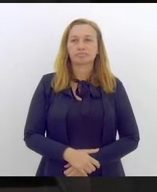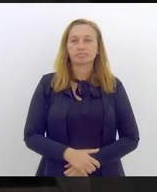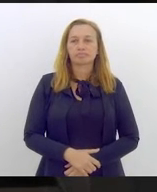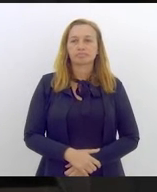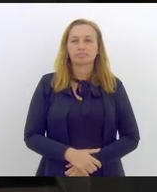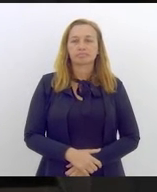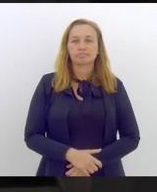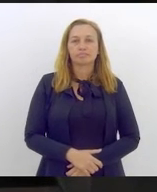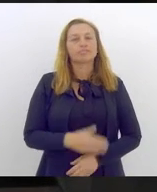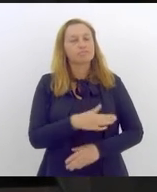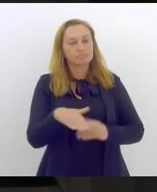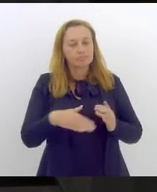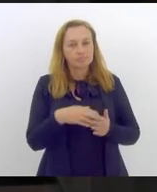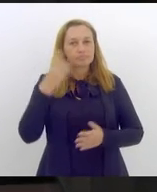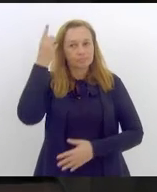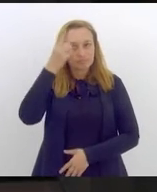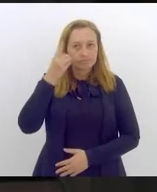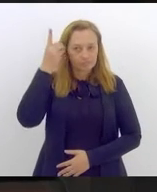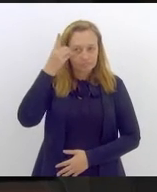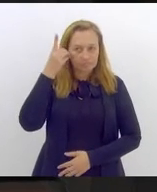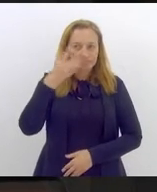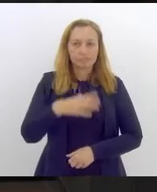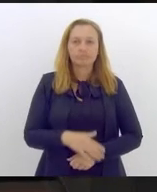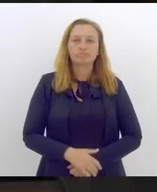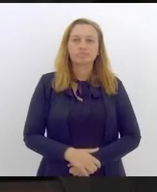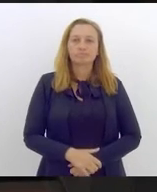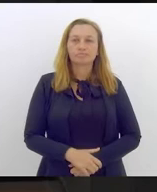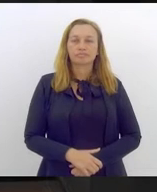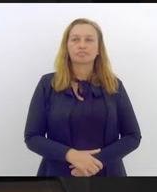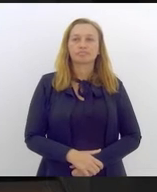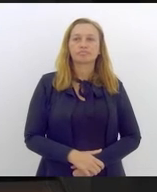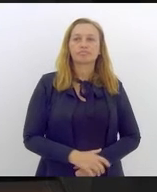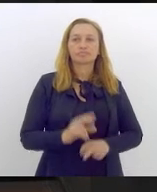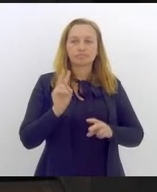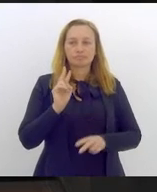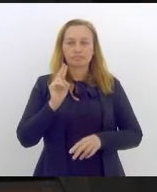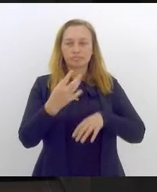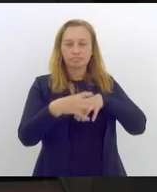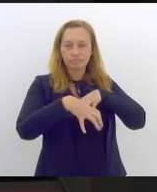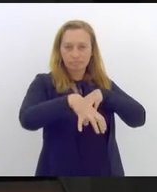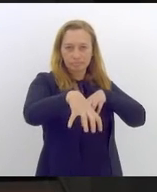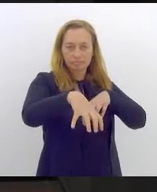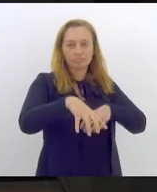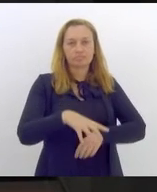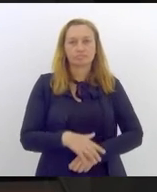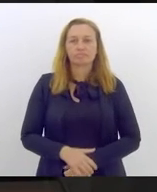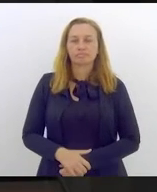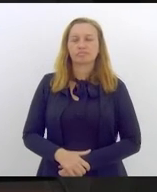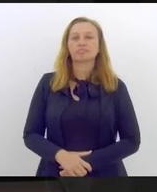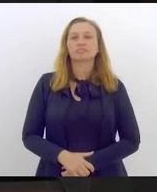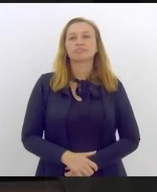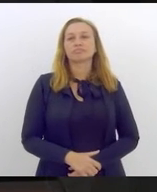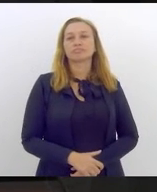senhoras e senhores deputados que nos assistem de forma remota